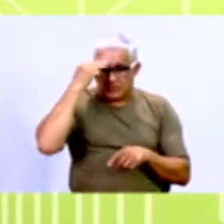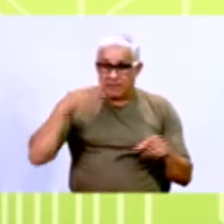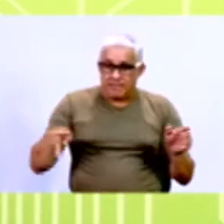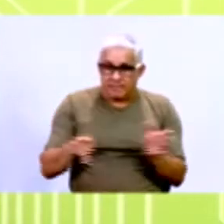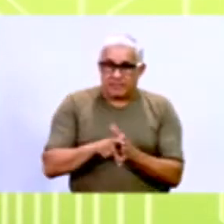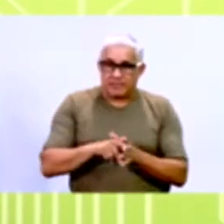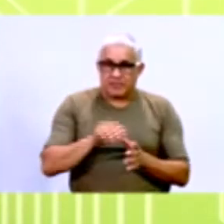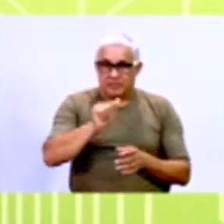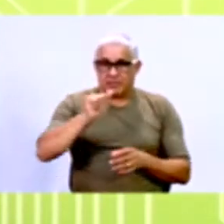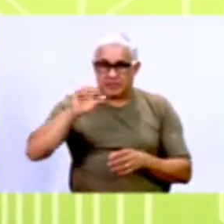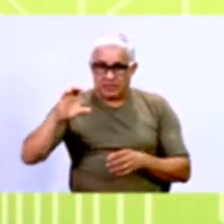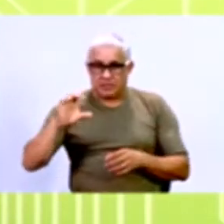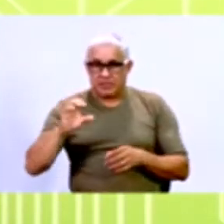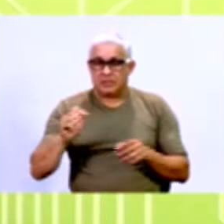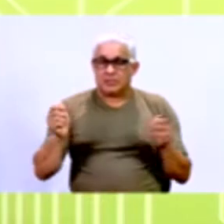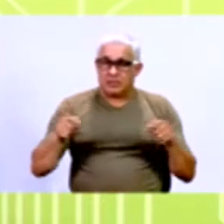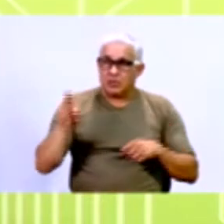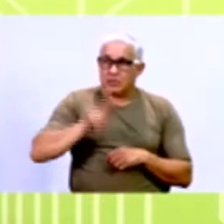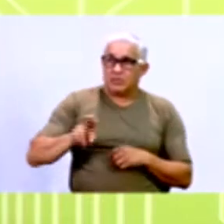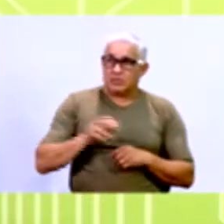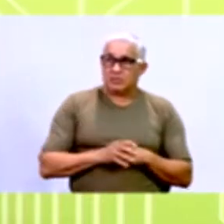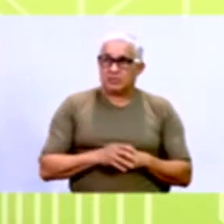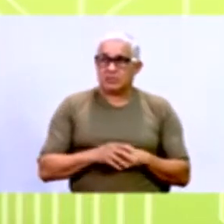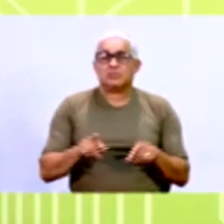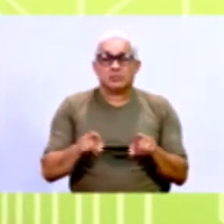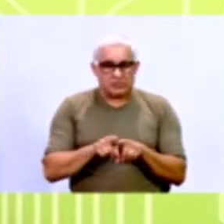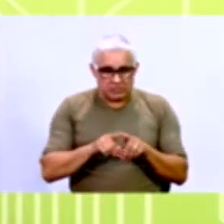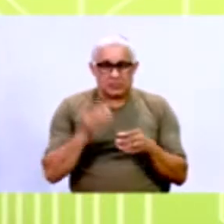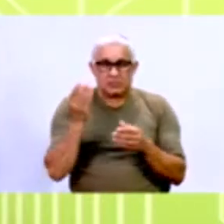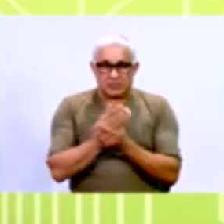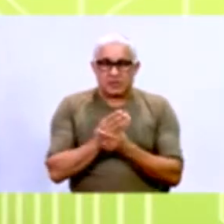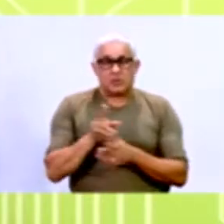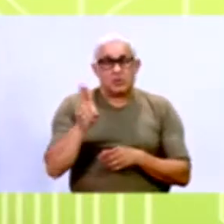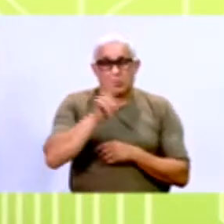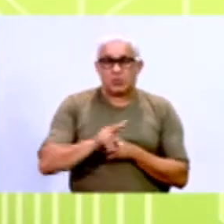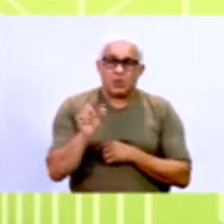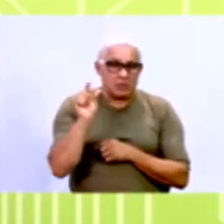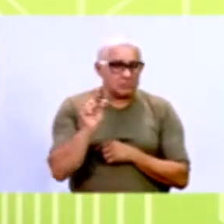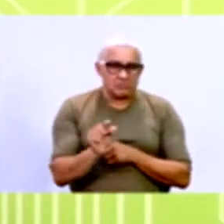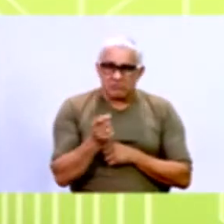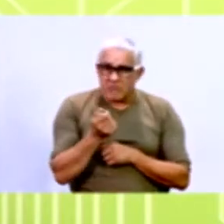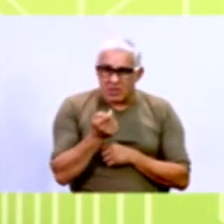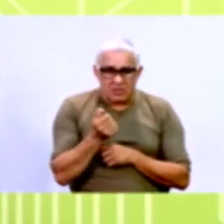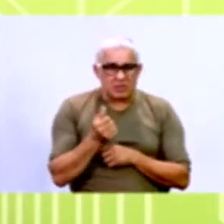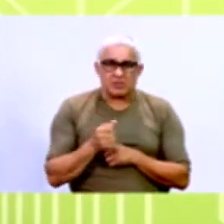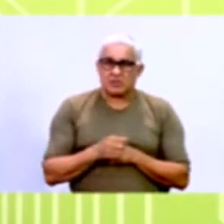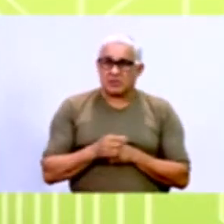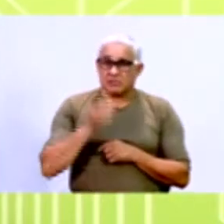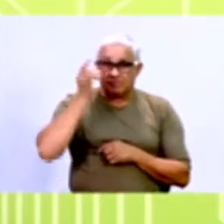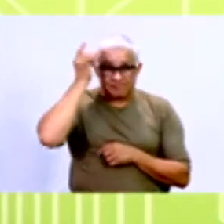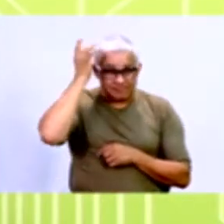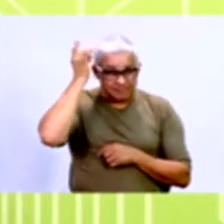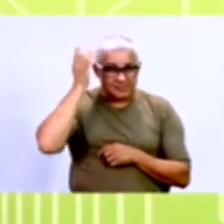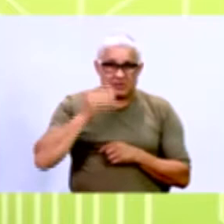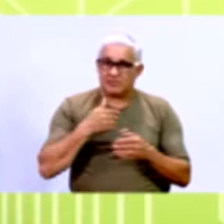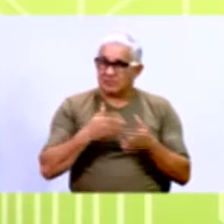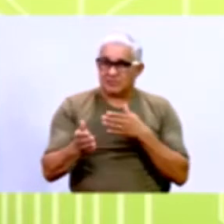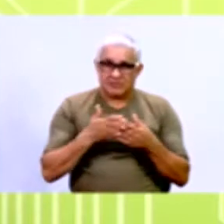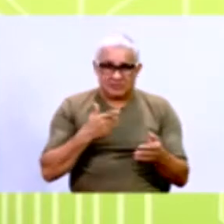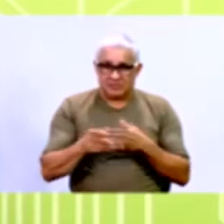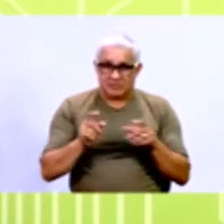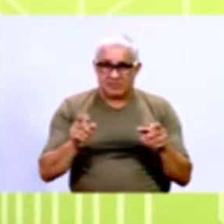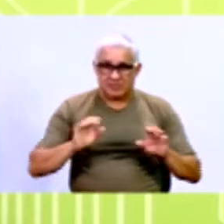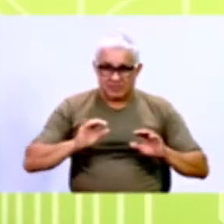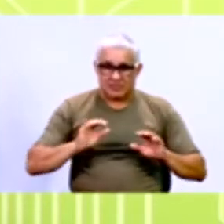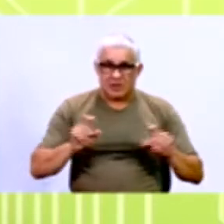formato AAC. Outra coisa, como ele é um arquivo pouco utilizado, ele não é fácil de chegar em qualquer computador e